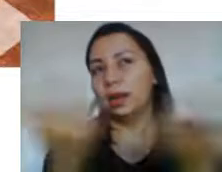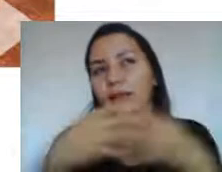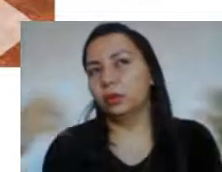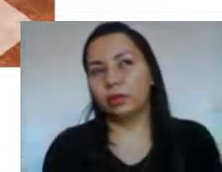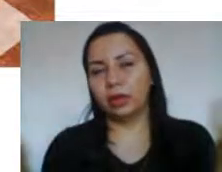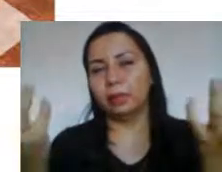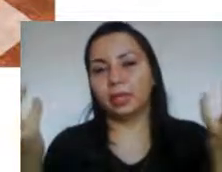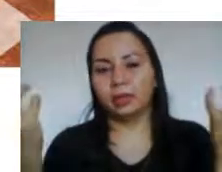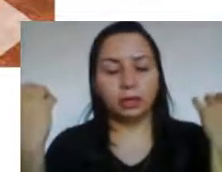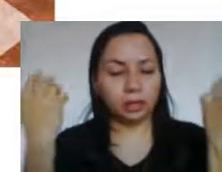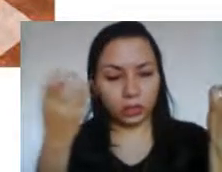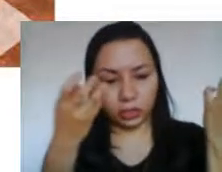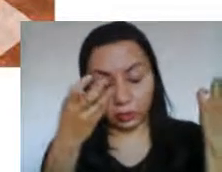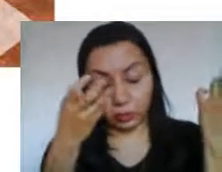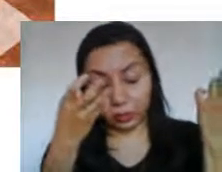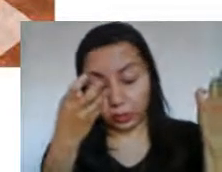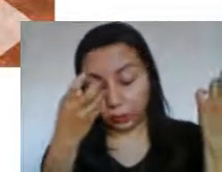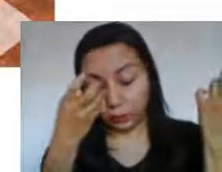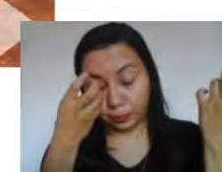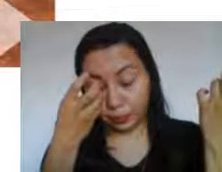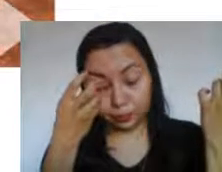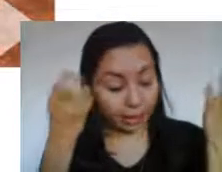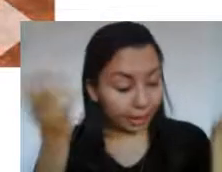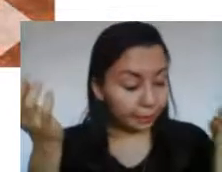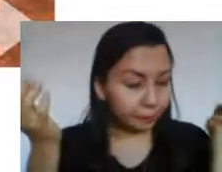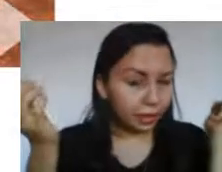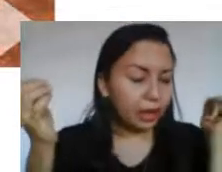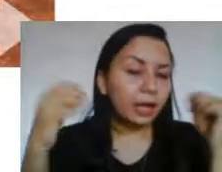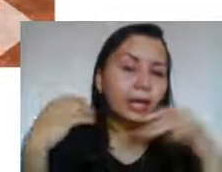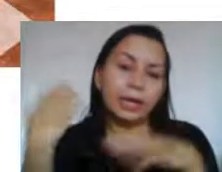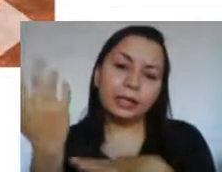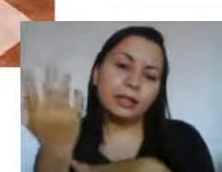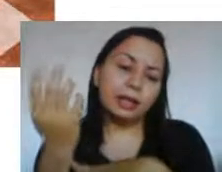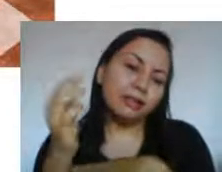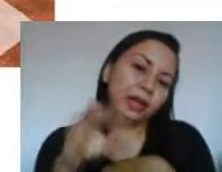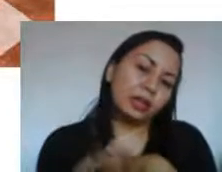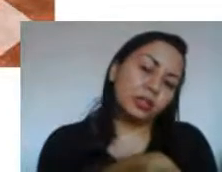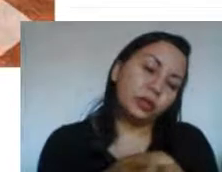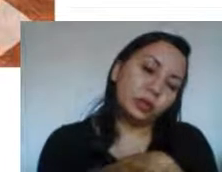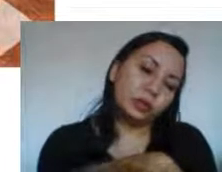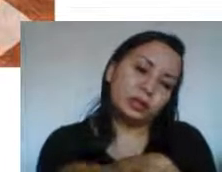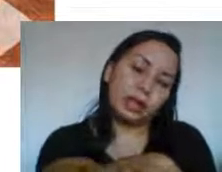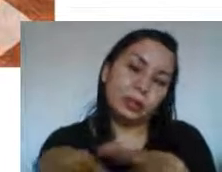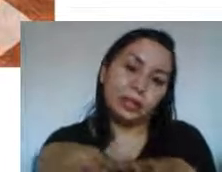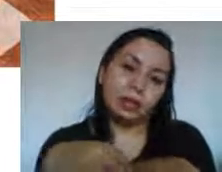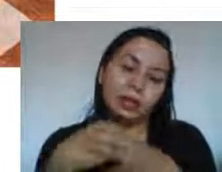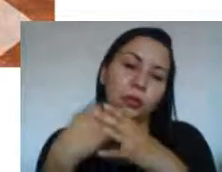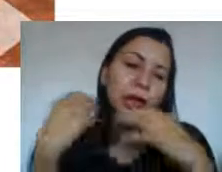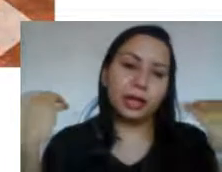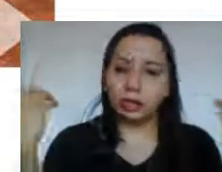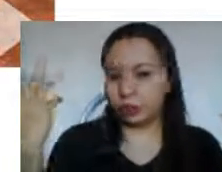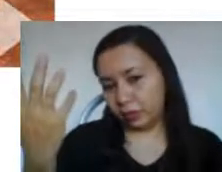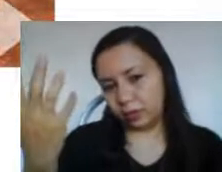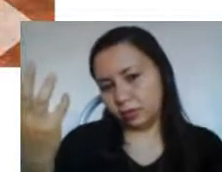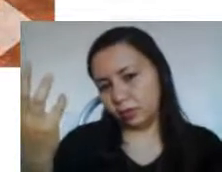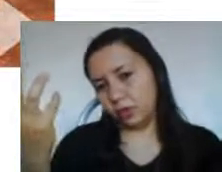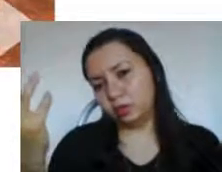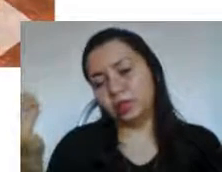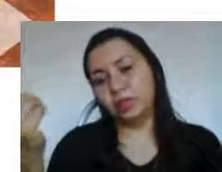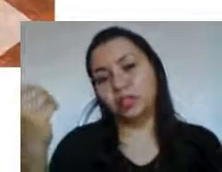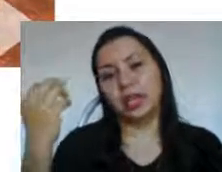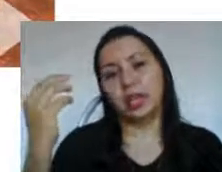em uma área que nunca foi habitada antes, a gente tem uma sucessão primária. E se ela vier, digamos assim, ser habitada aqui em uma área que ela já havia